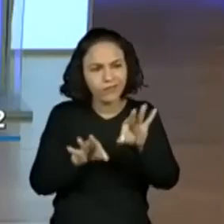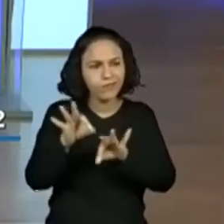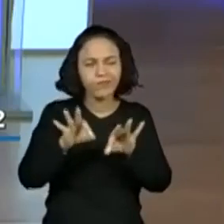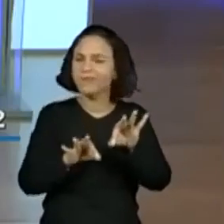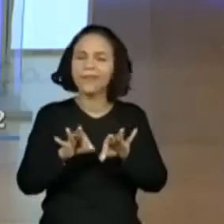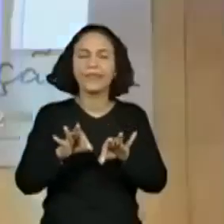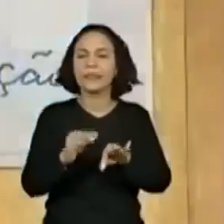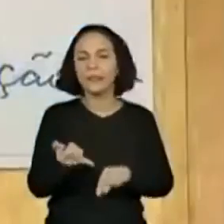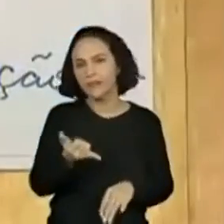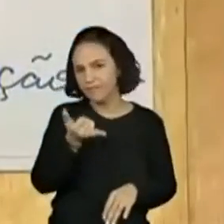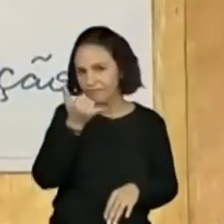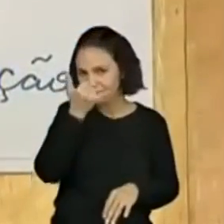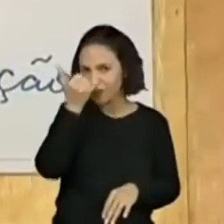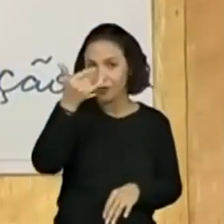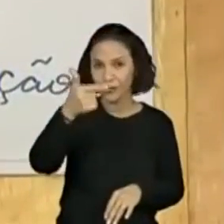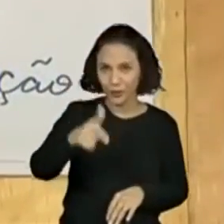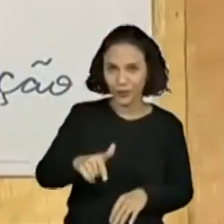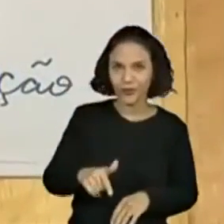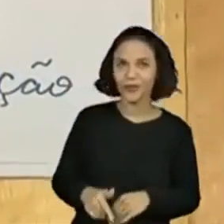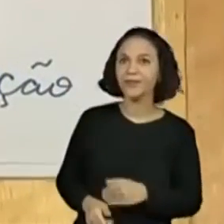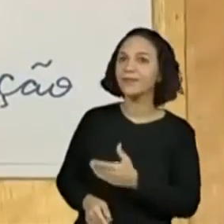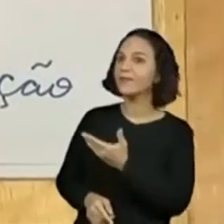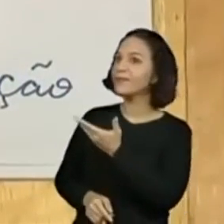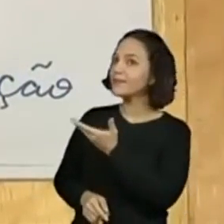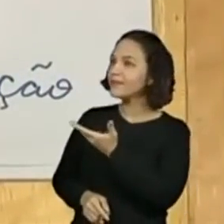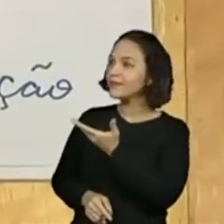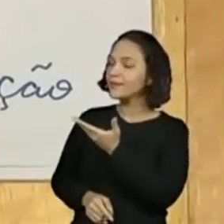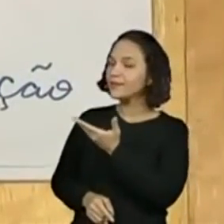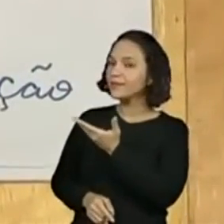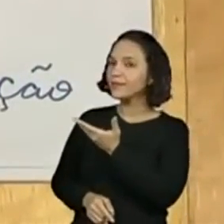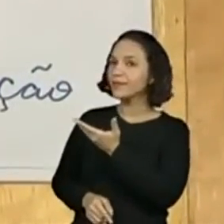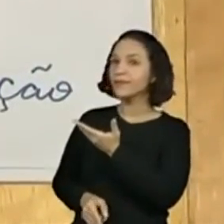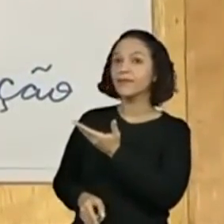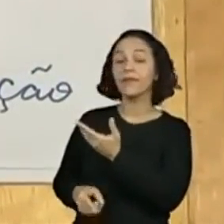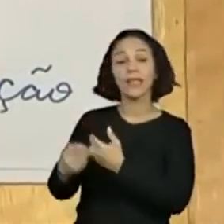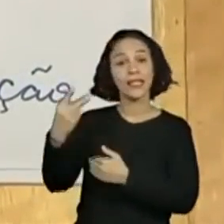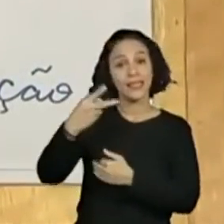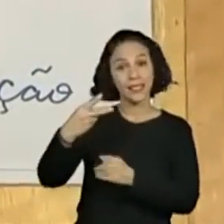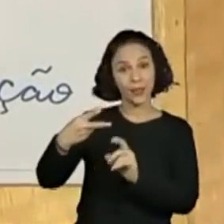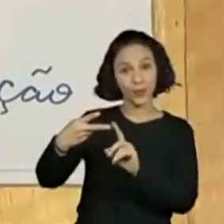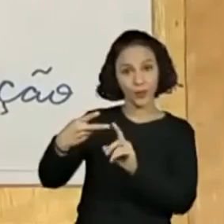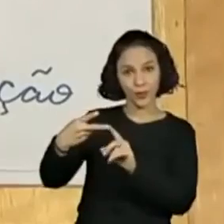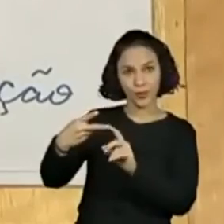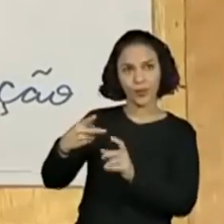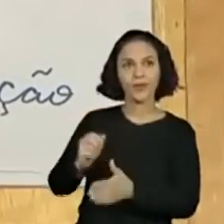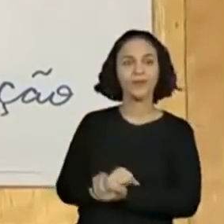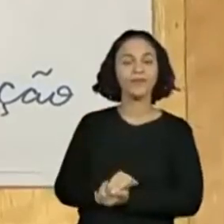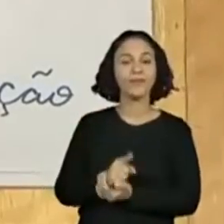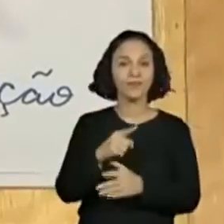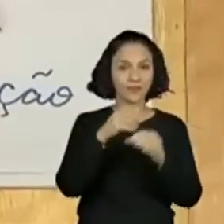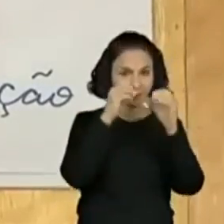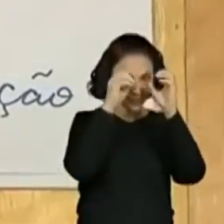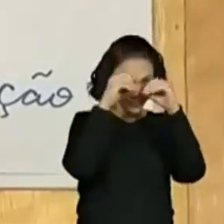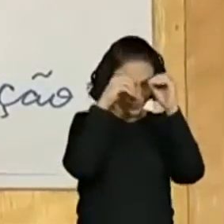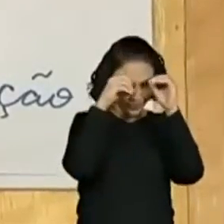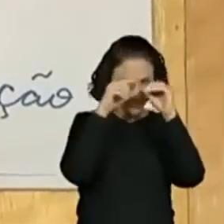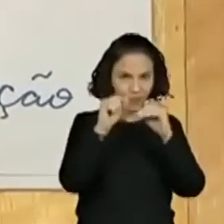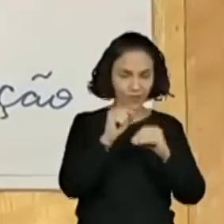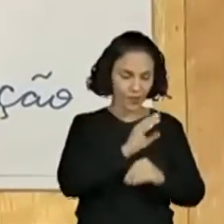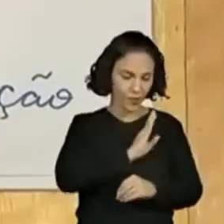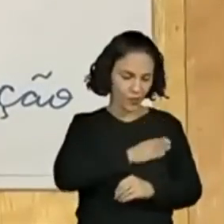mal. Essa foi uma sugestão. E a outra sugestão, Noturno tem seu